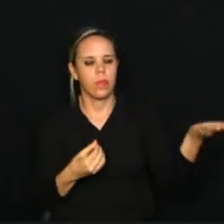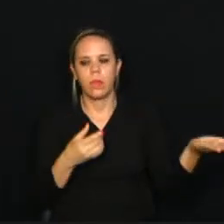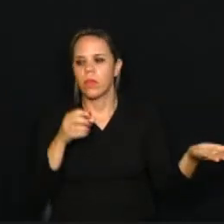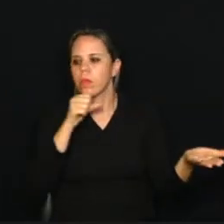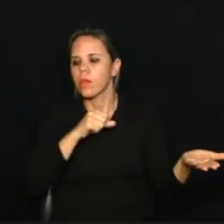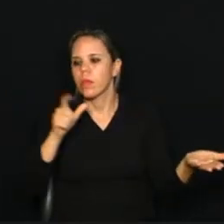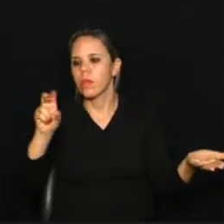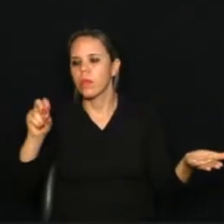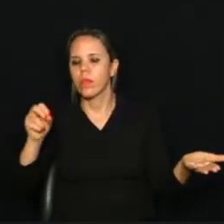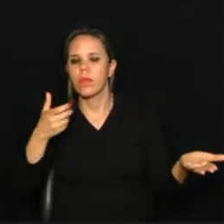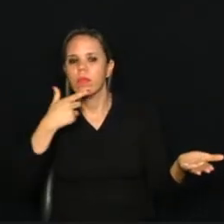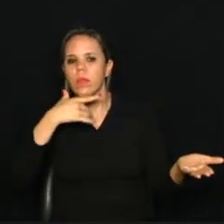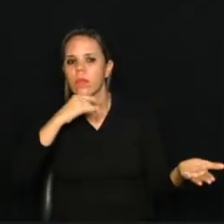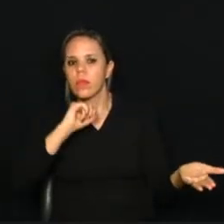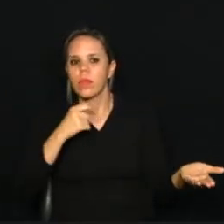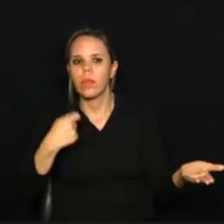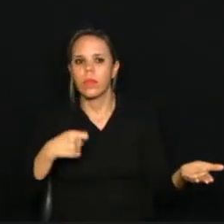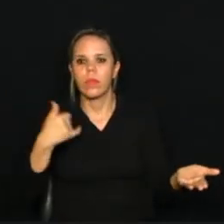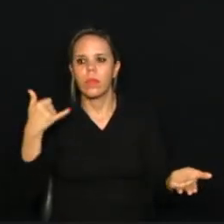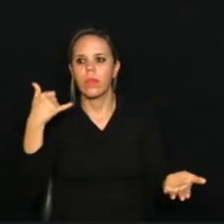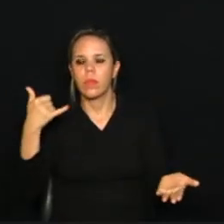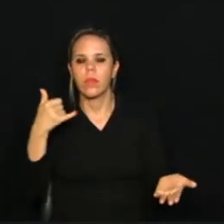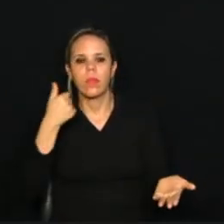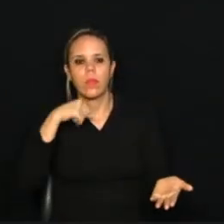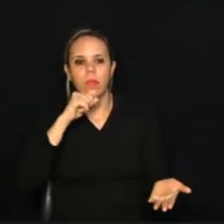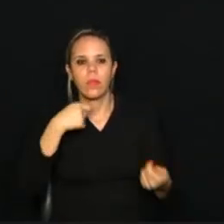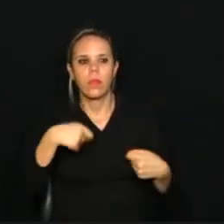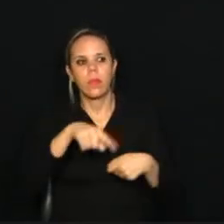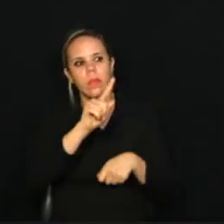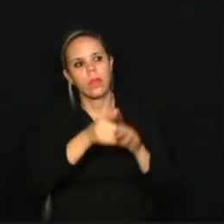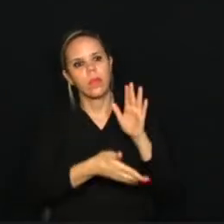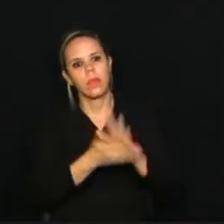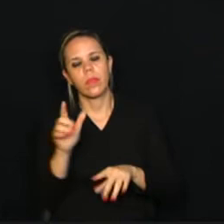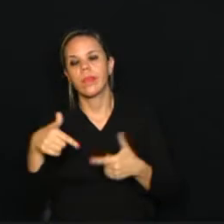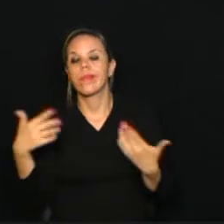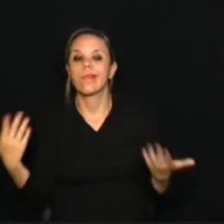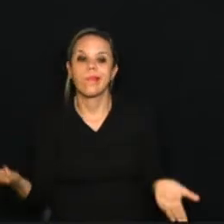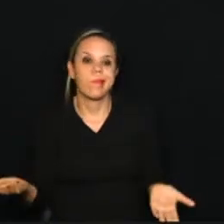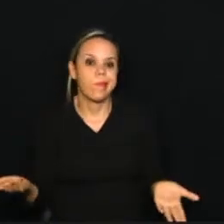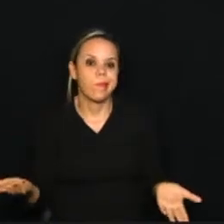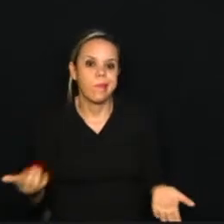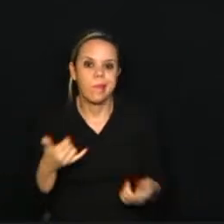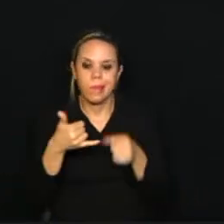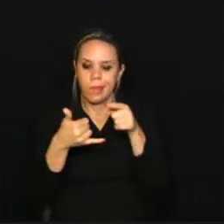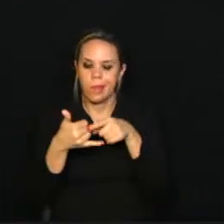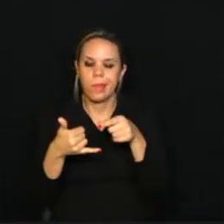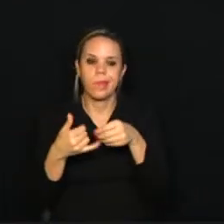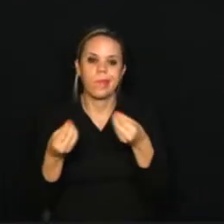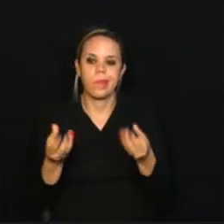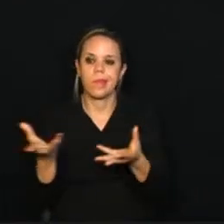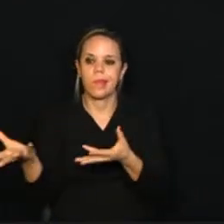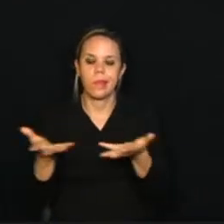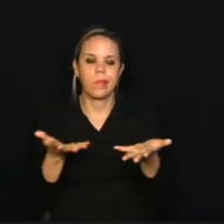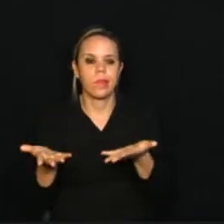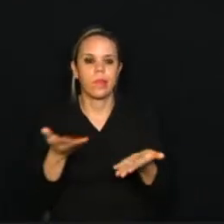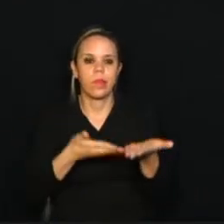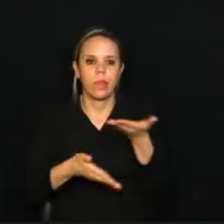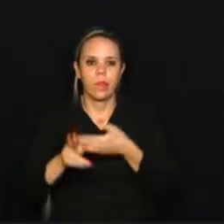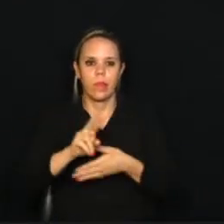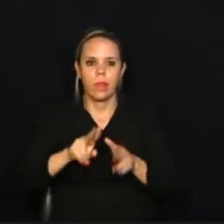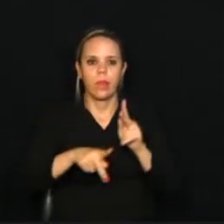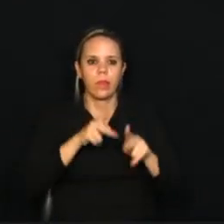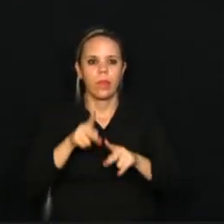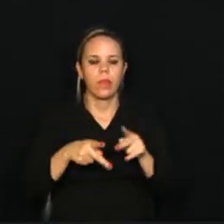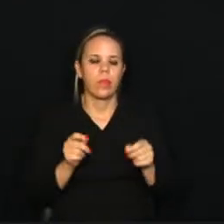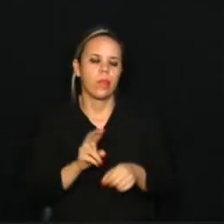ou do pai, mas o pai precisa do celular, ou a mãe para ir para o trabalho, e aquele celular tem que ser dividido com vários